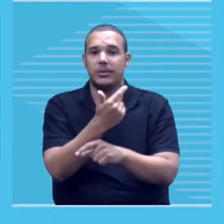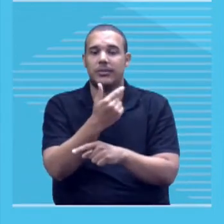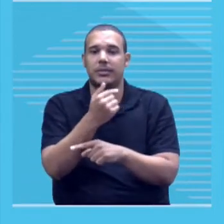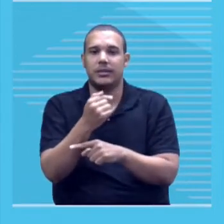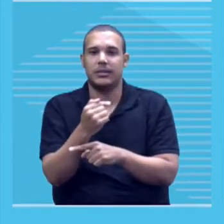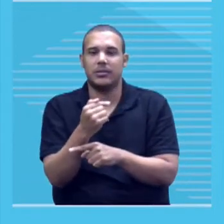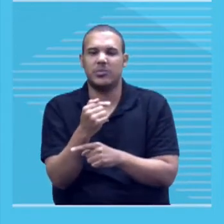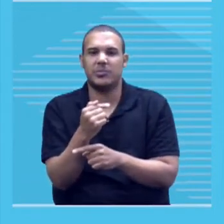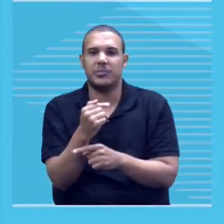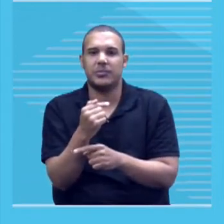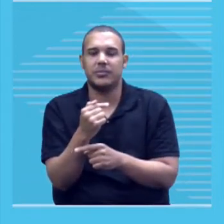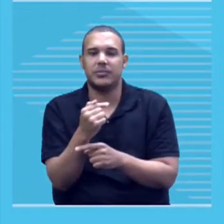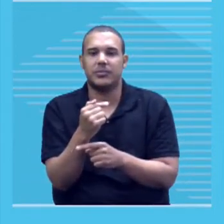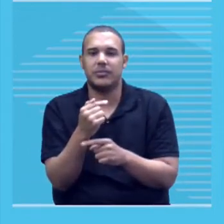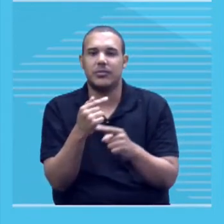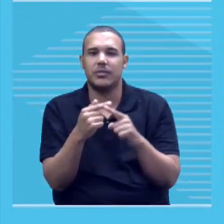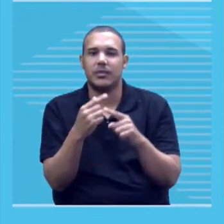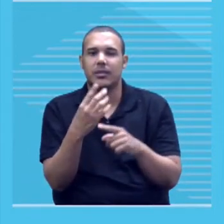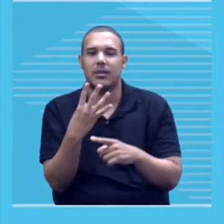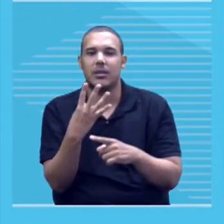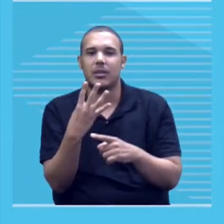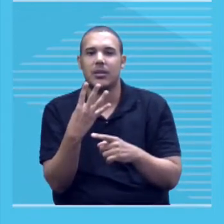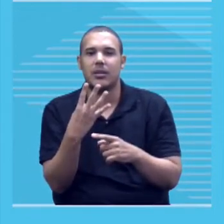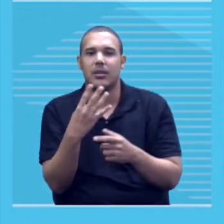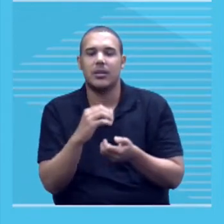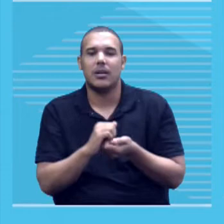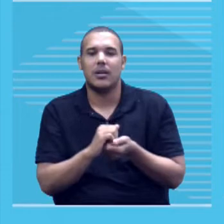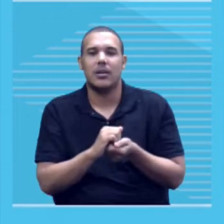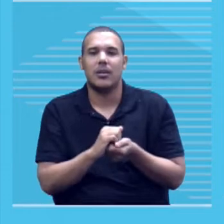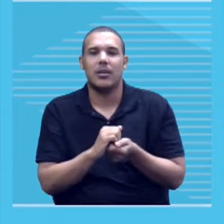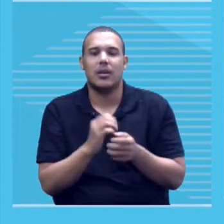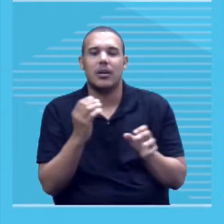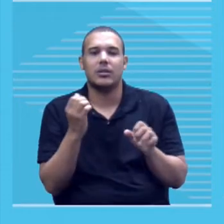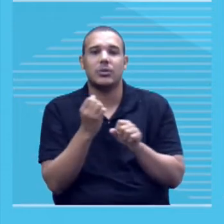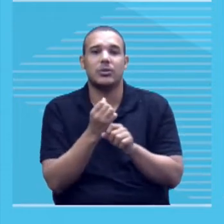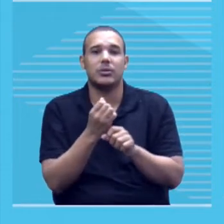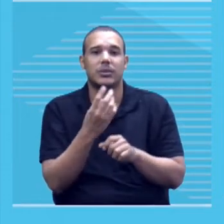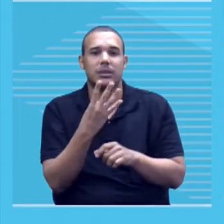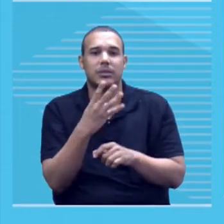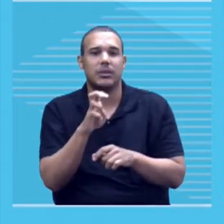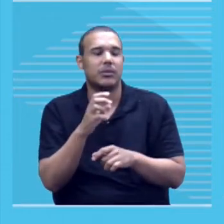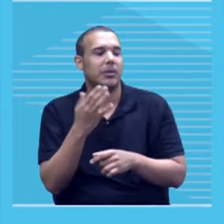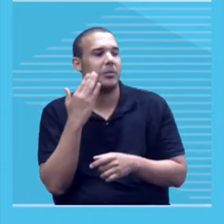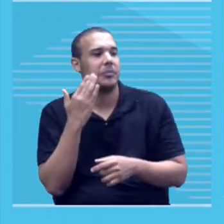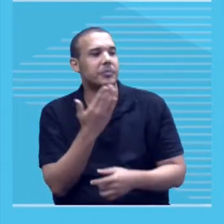27 vezes 4 daria 54 vezes 2,